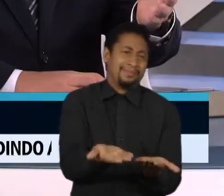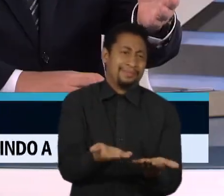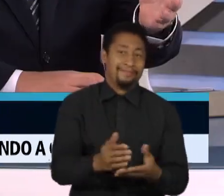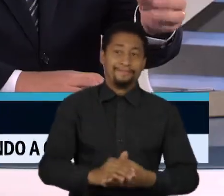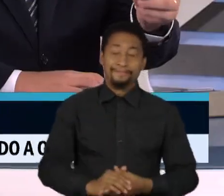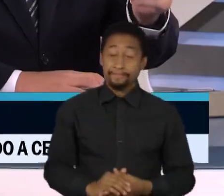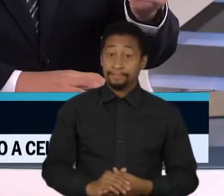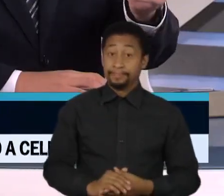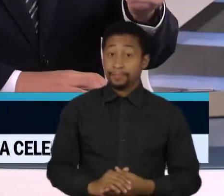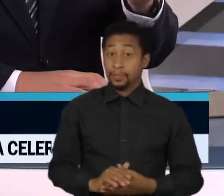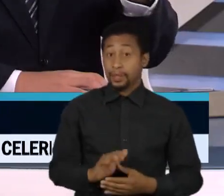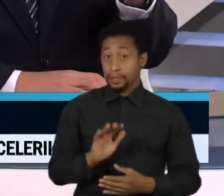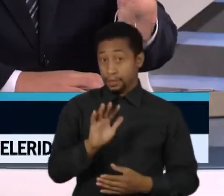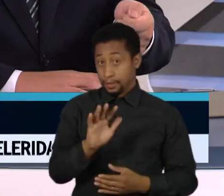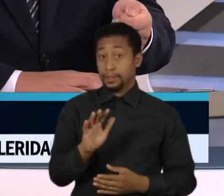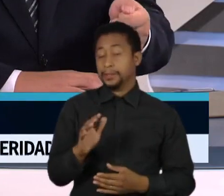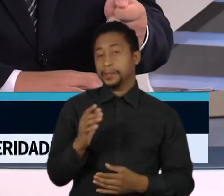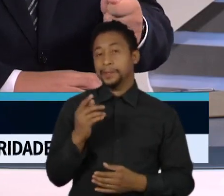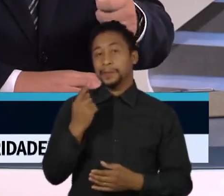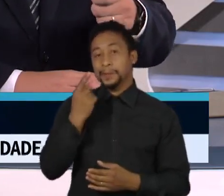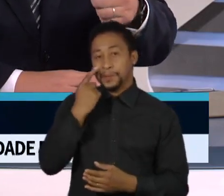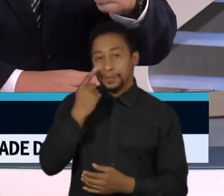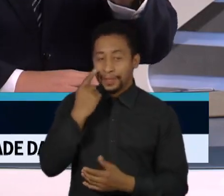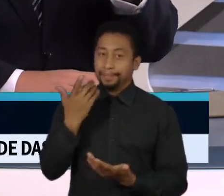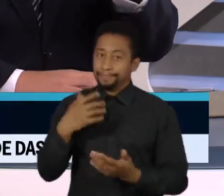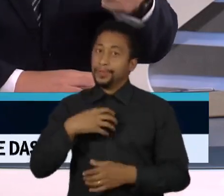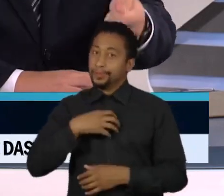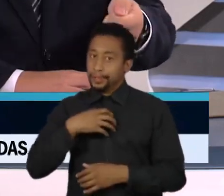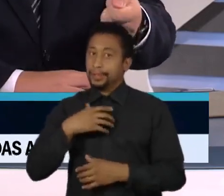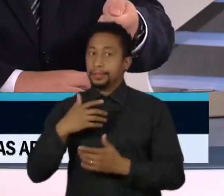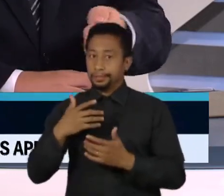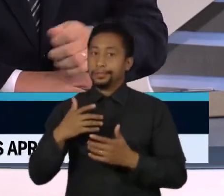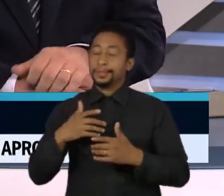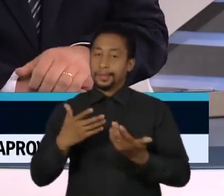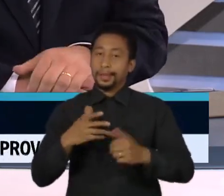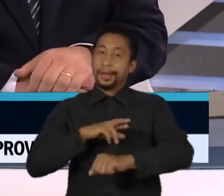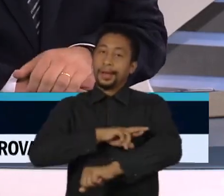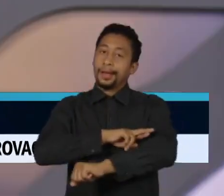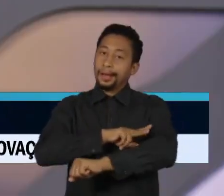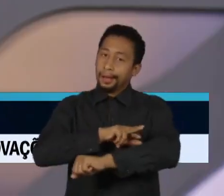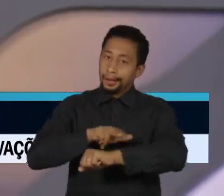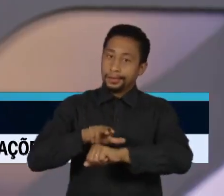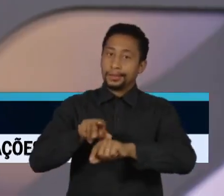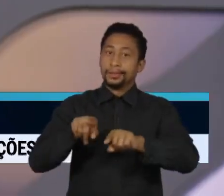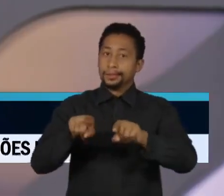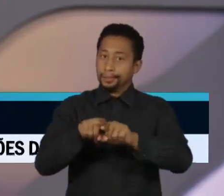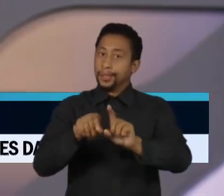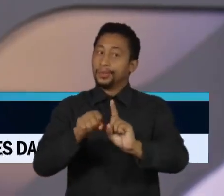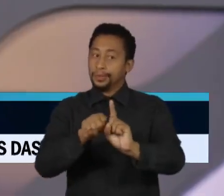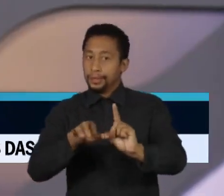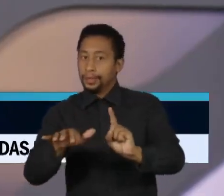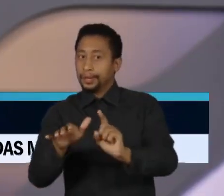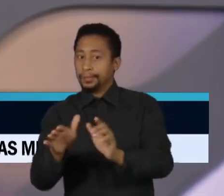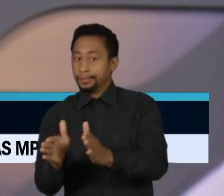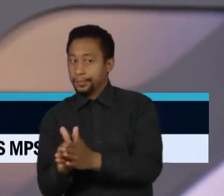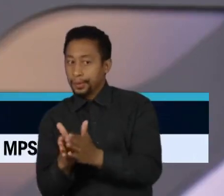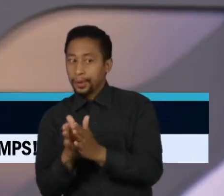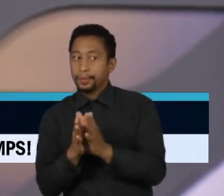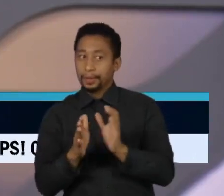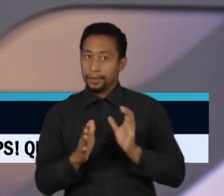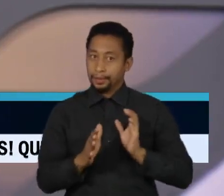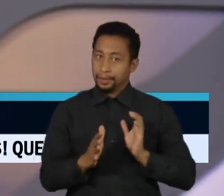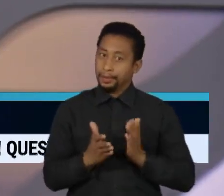Inclusive, com um recorte racial e um recorte social, claro, sim, também, né? Sim, sim. Como há uma